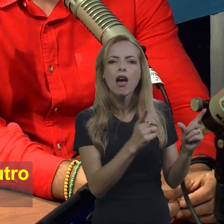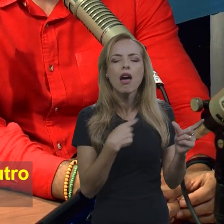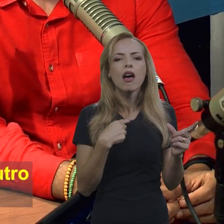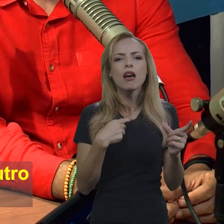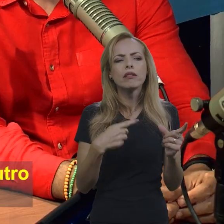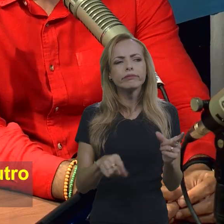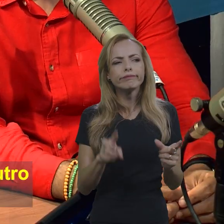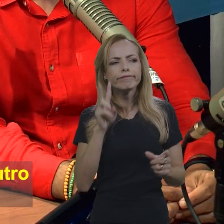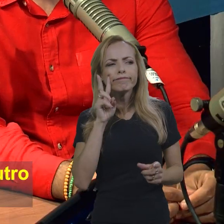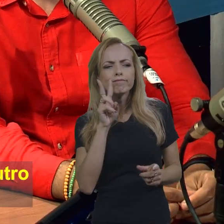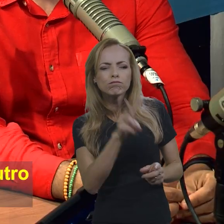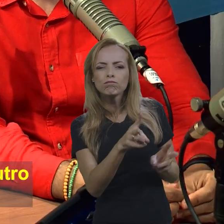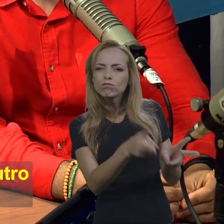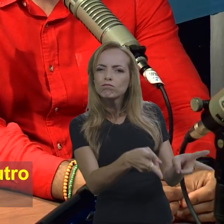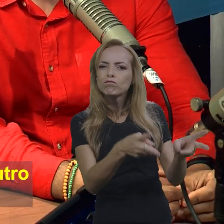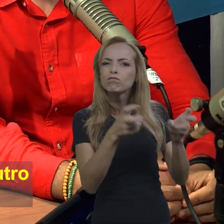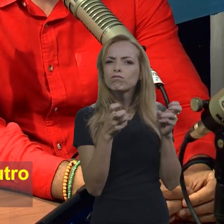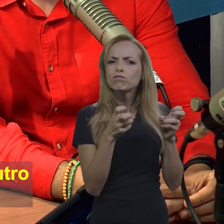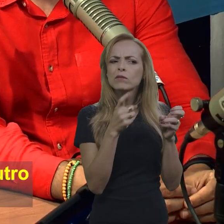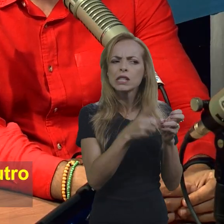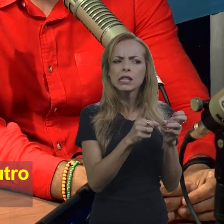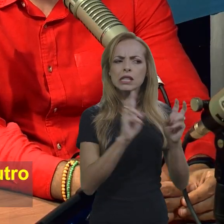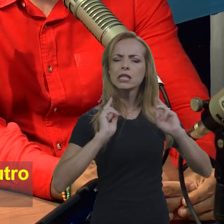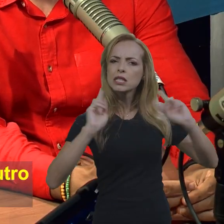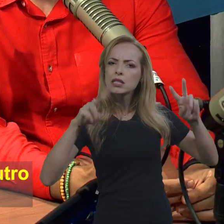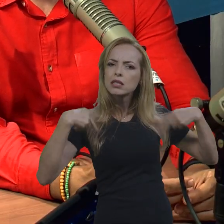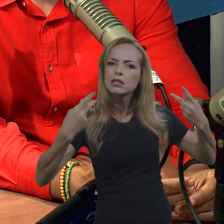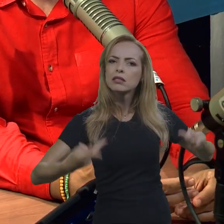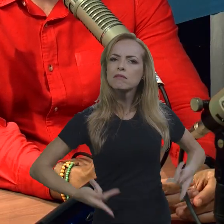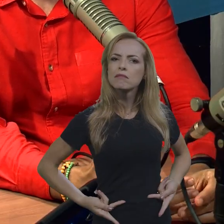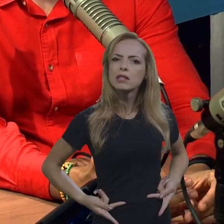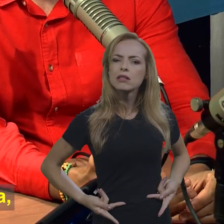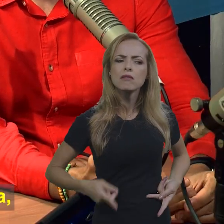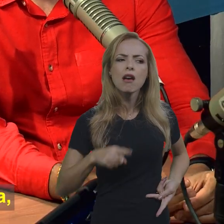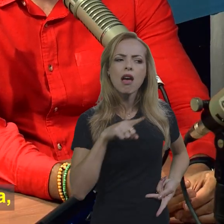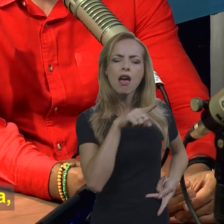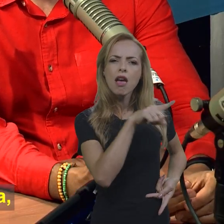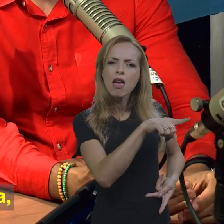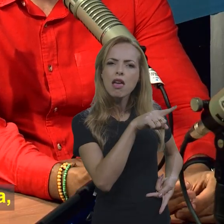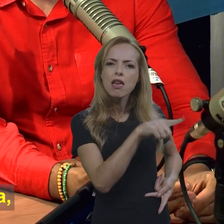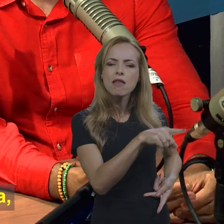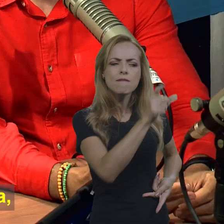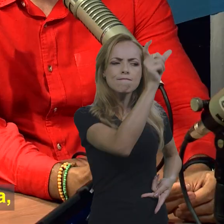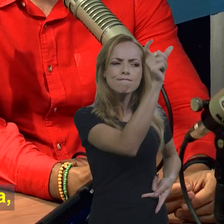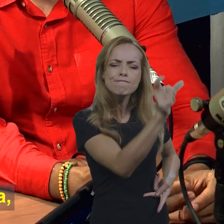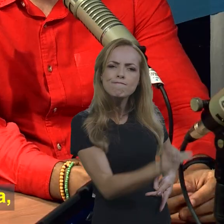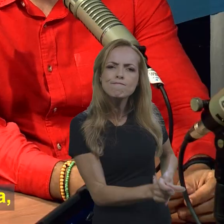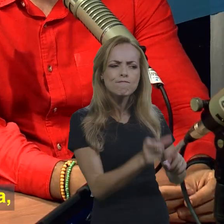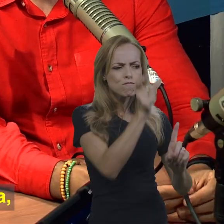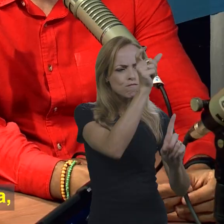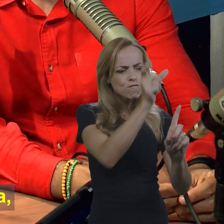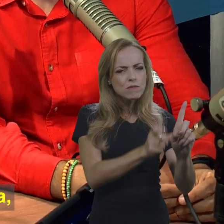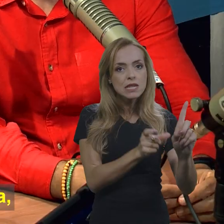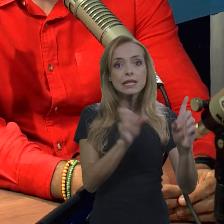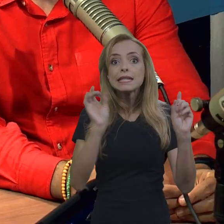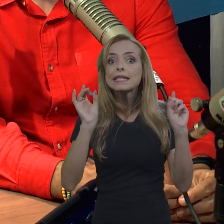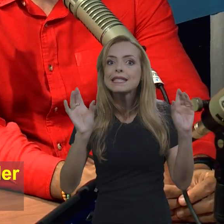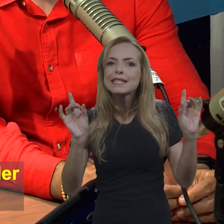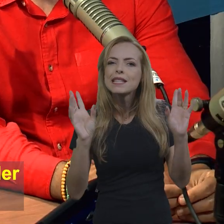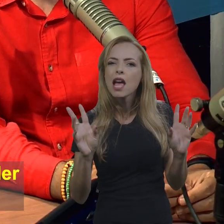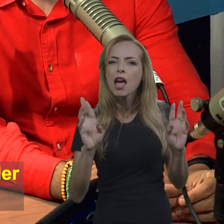você veja o outro como um ser humano, né? Não estou falando apenas ali na